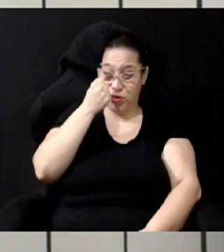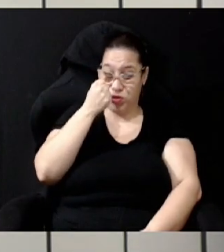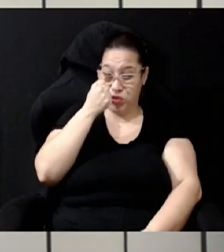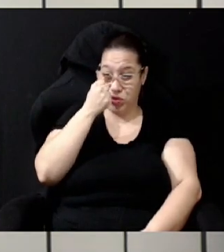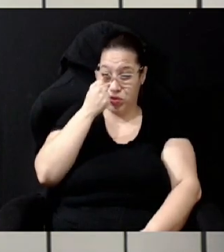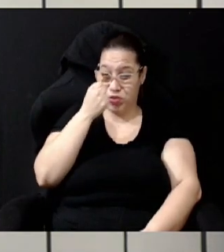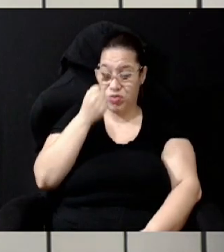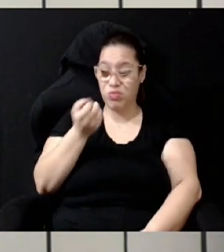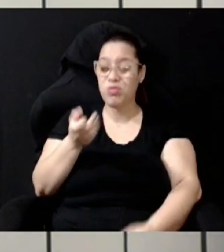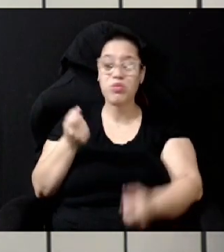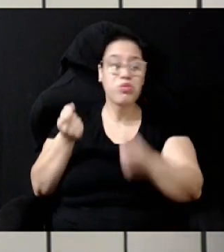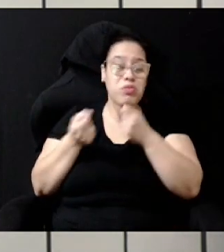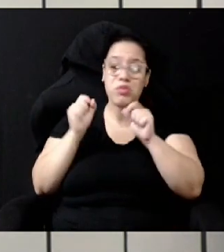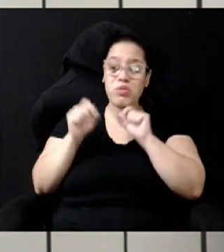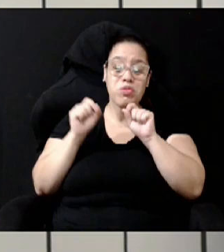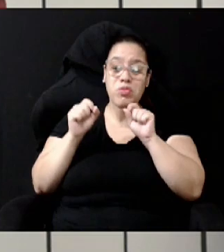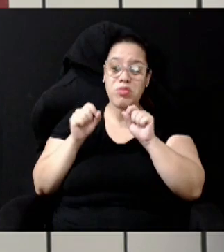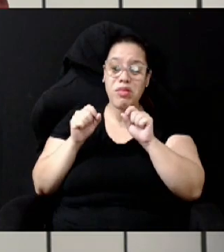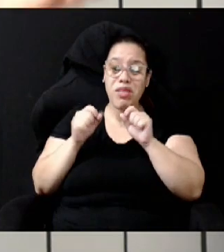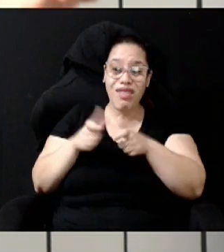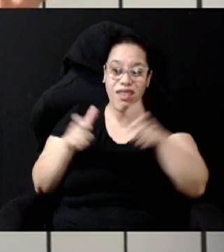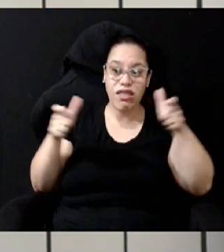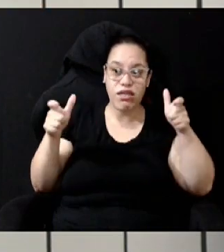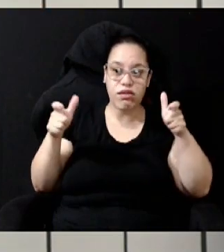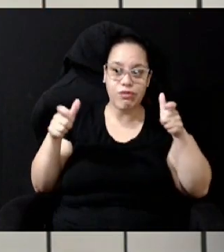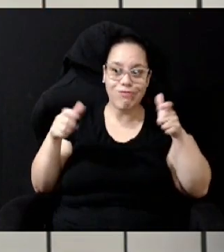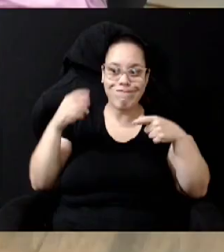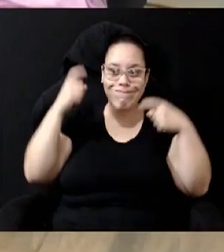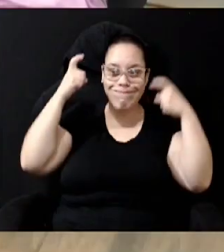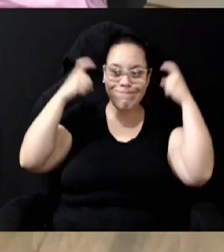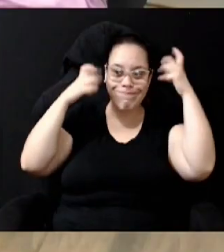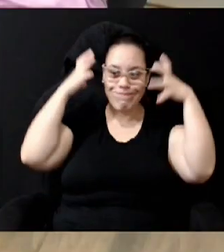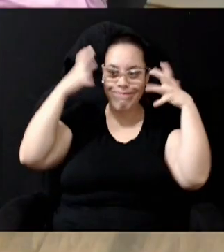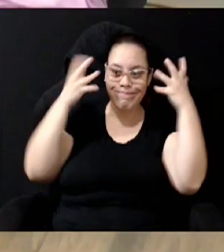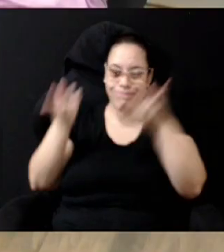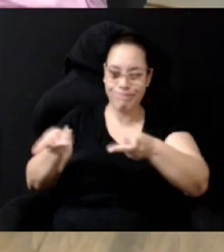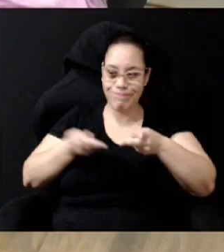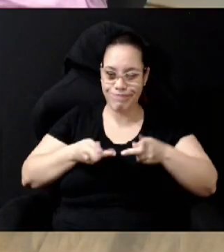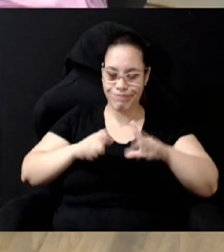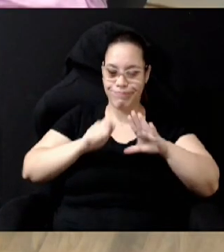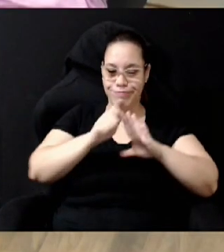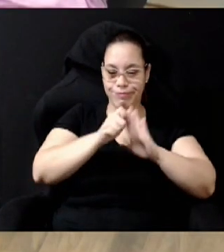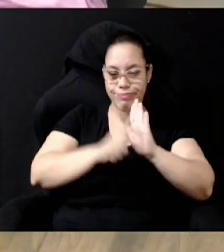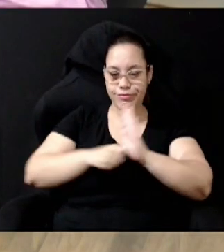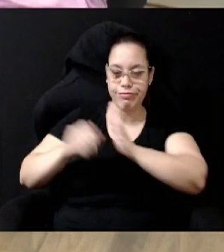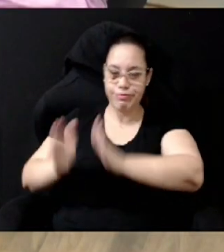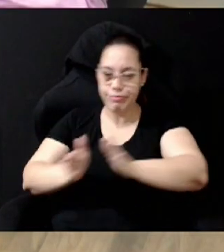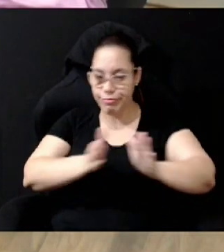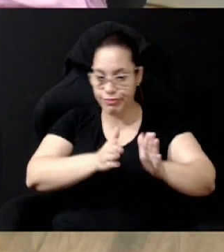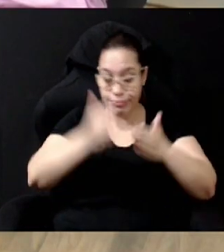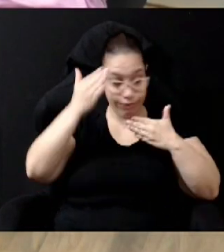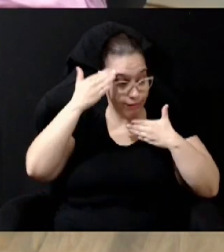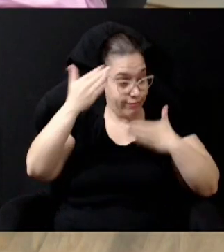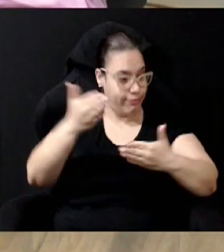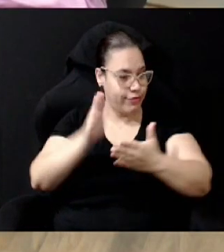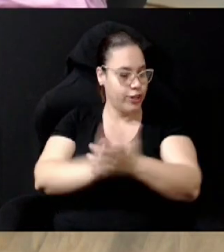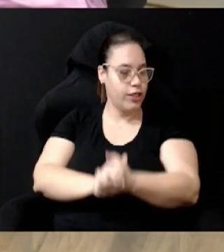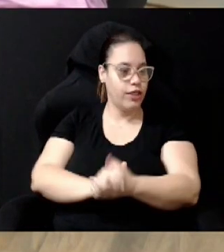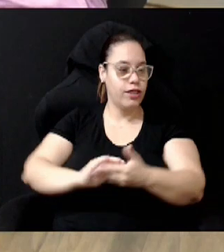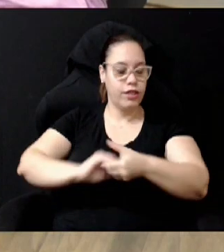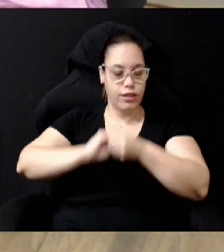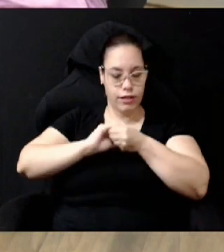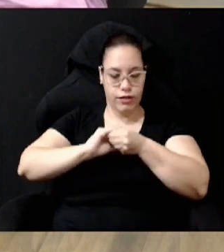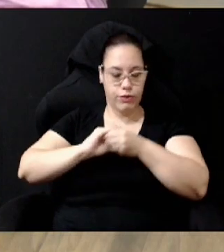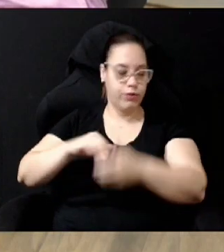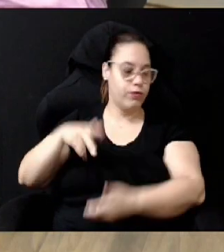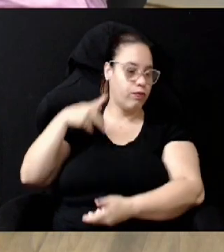condição? Qual que é o tamanho da sua preocupação? Seja bem-vindo ao programa Questão de Ordem. Obrigado, quero cumprimentar o vereador Paulo Búfalo, a